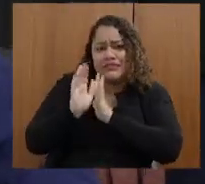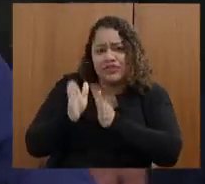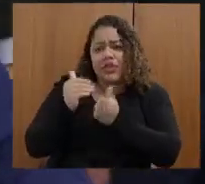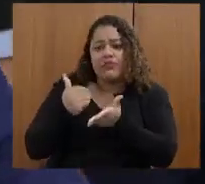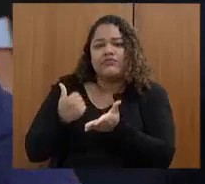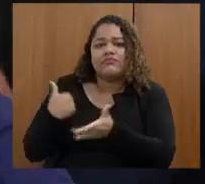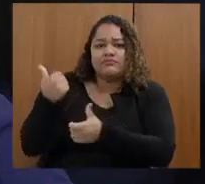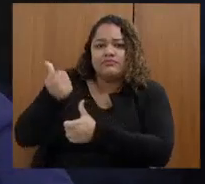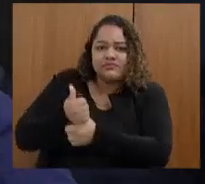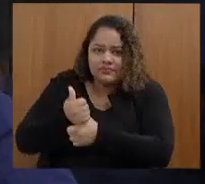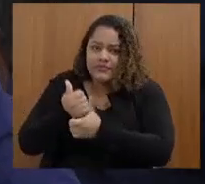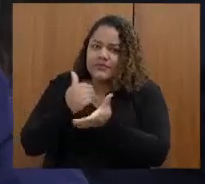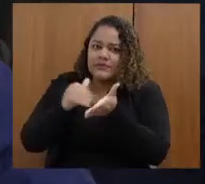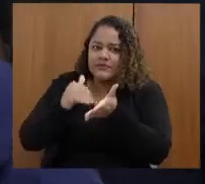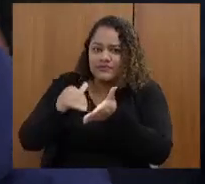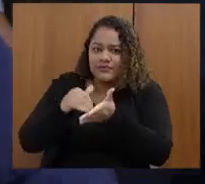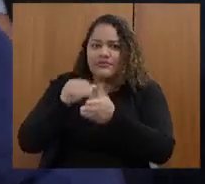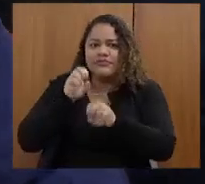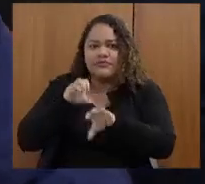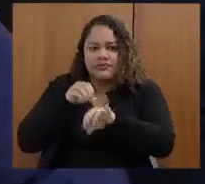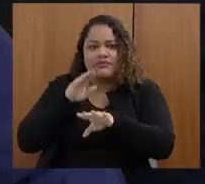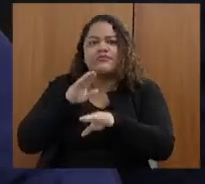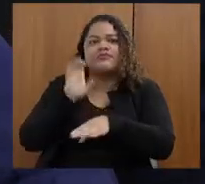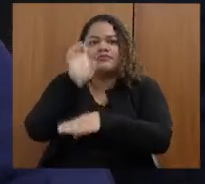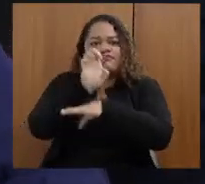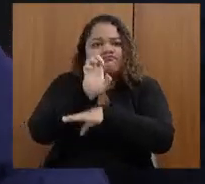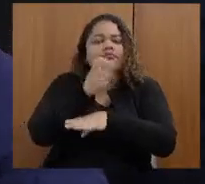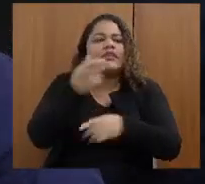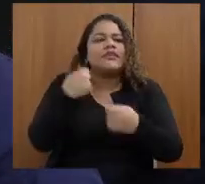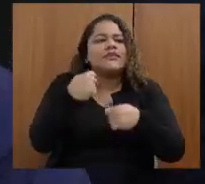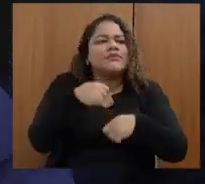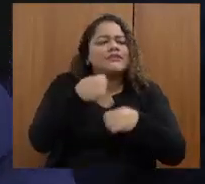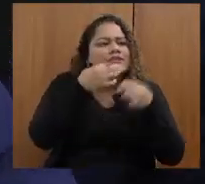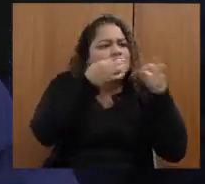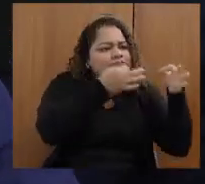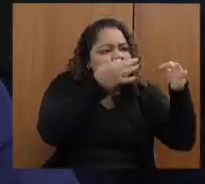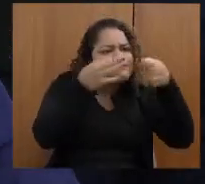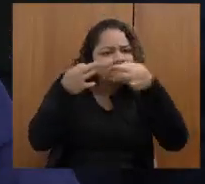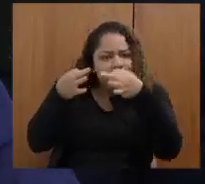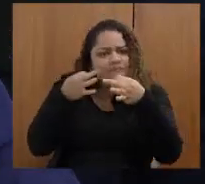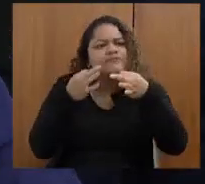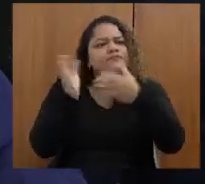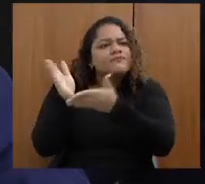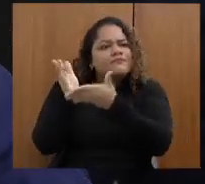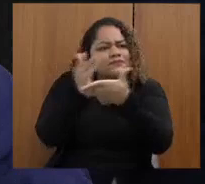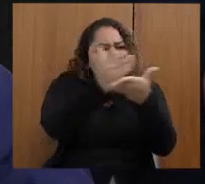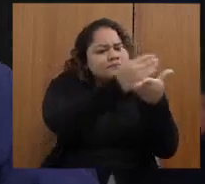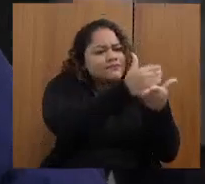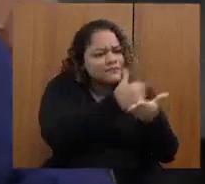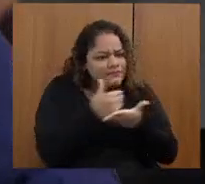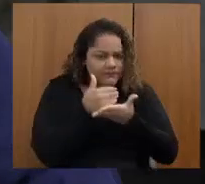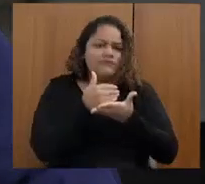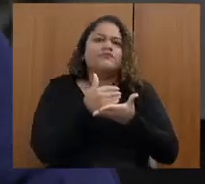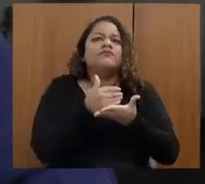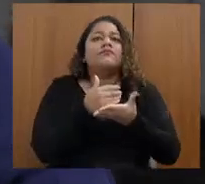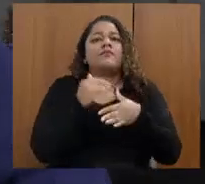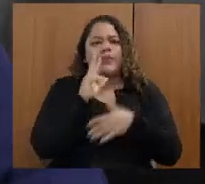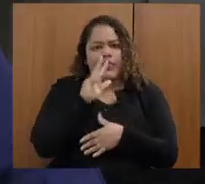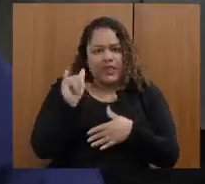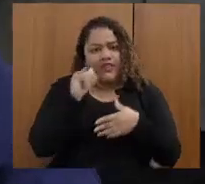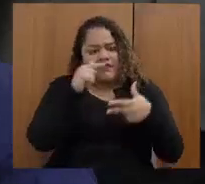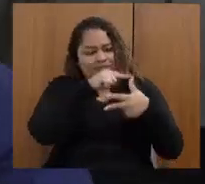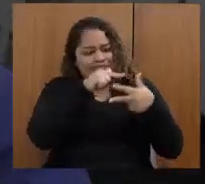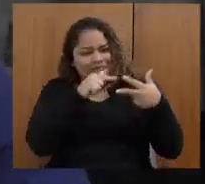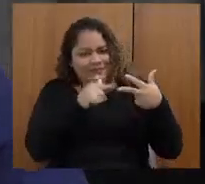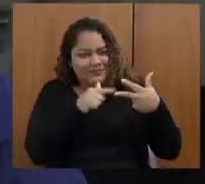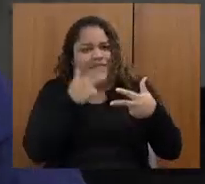da proximidade desta rede um trabalho de escuta iremos seguir as três premissas aqui colocadas que a segurança